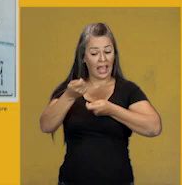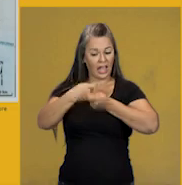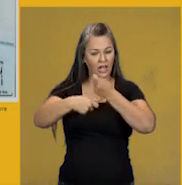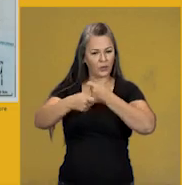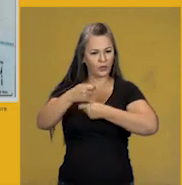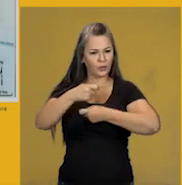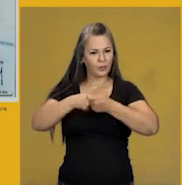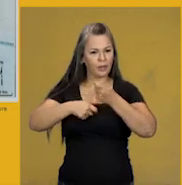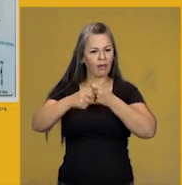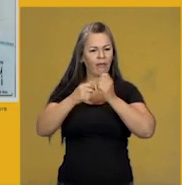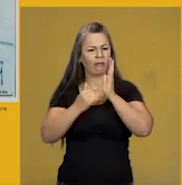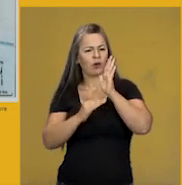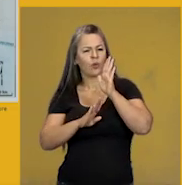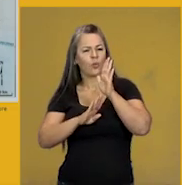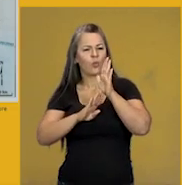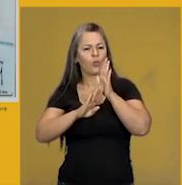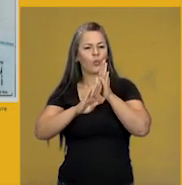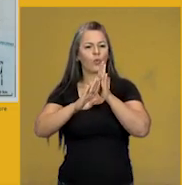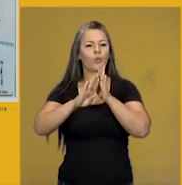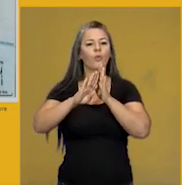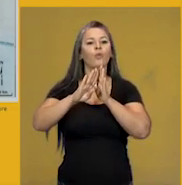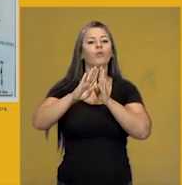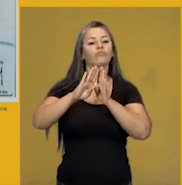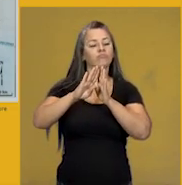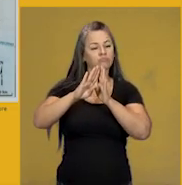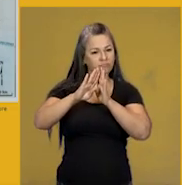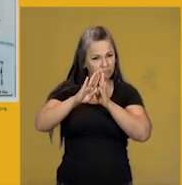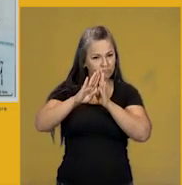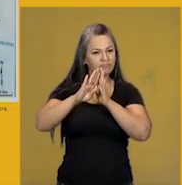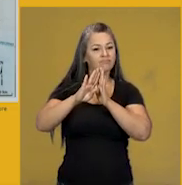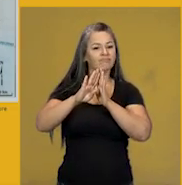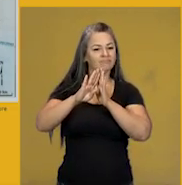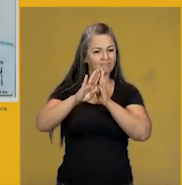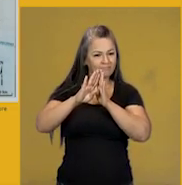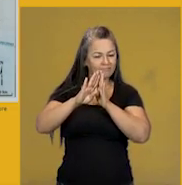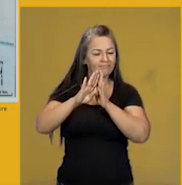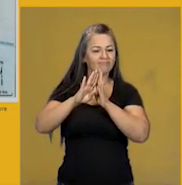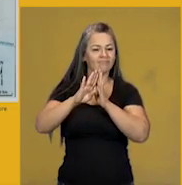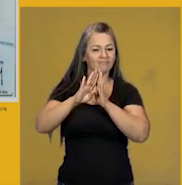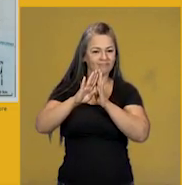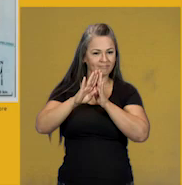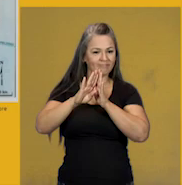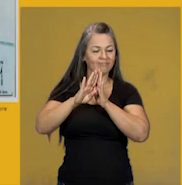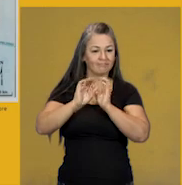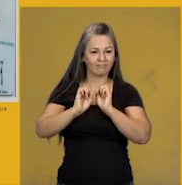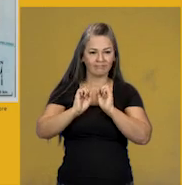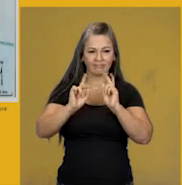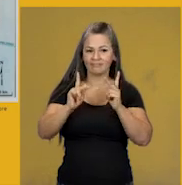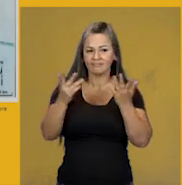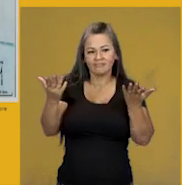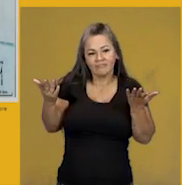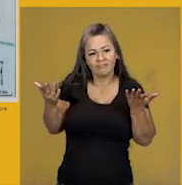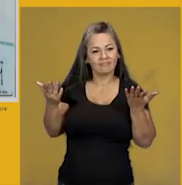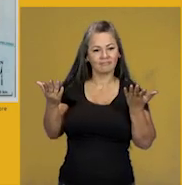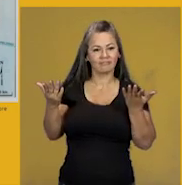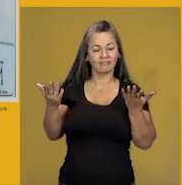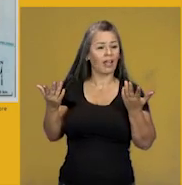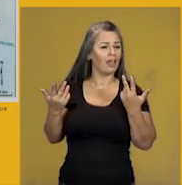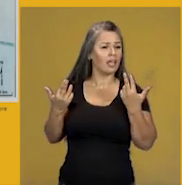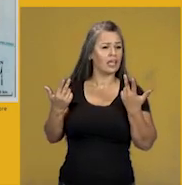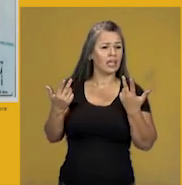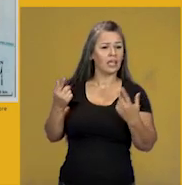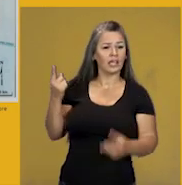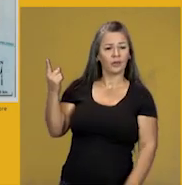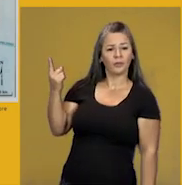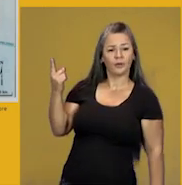poder econômico aquisitivo muito grande aqui em relação à outra parte do estado de Minas Gerais, tá? Mesma coisa acontece aqui com Mato